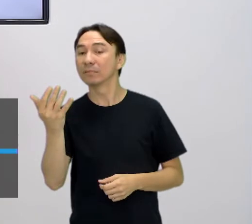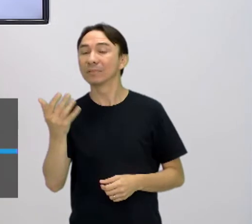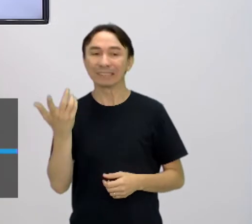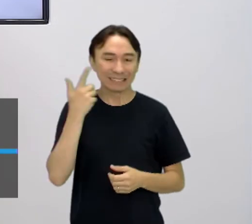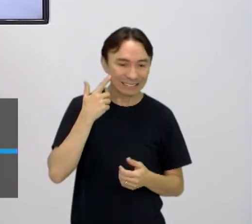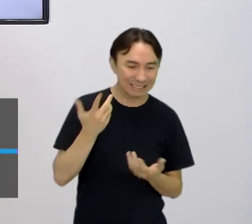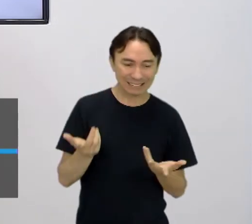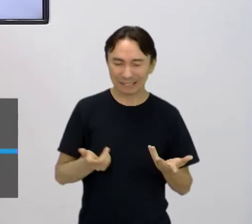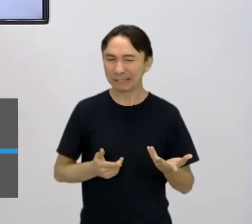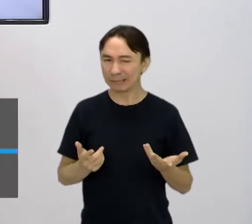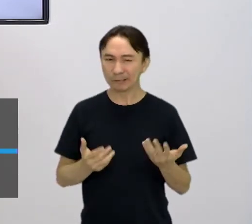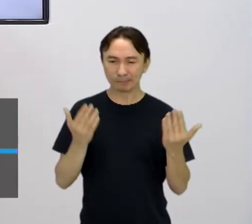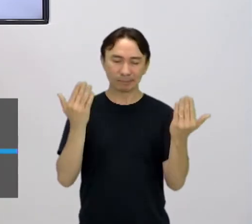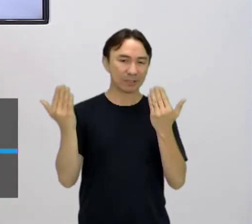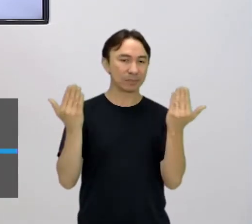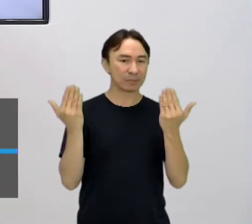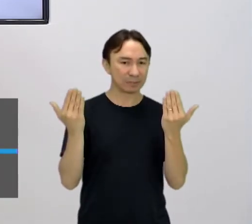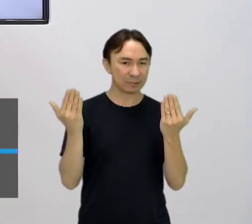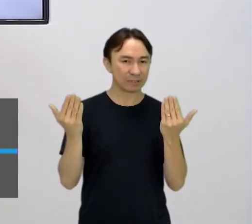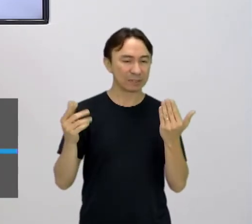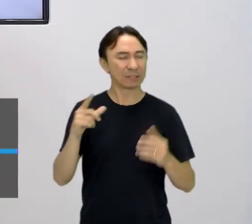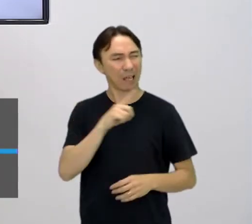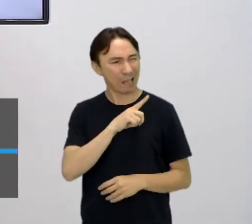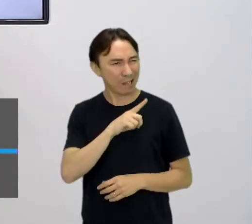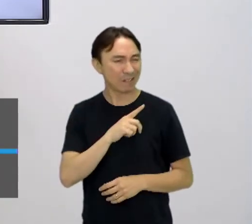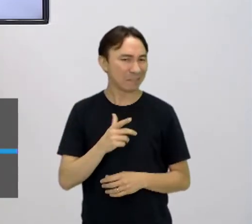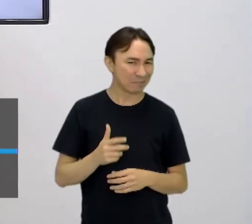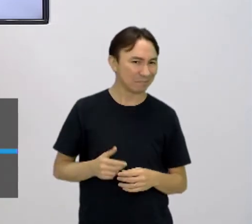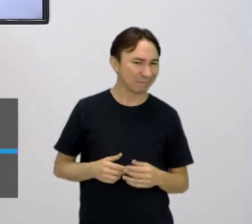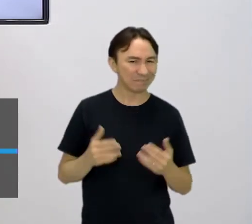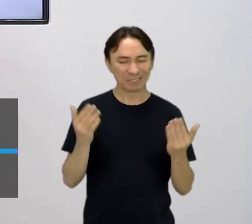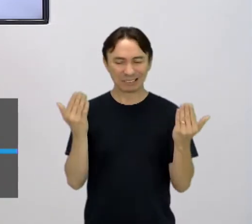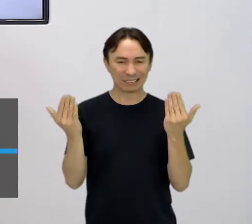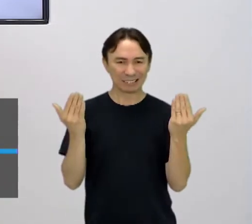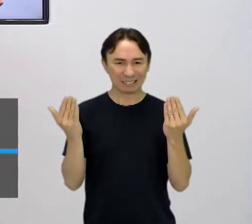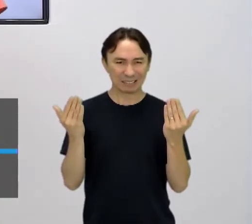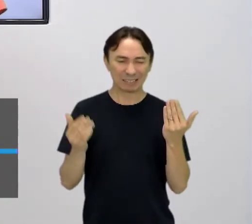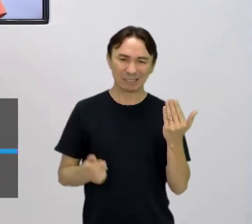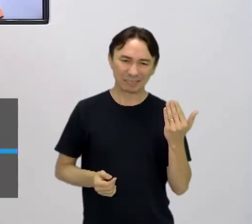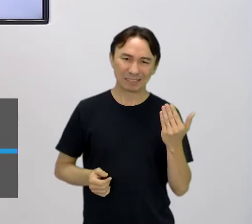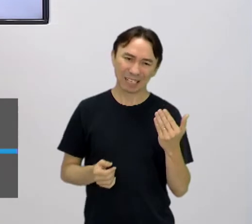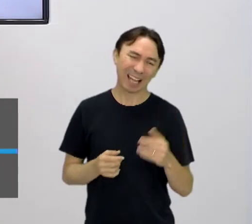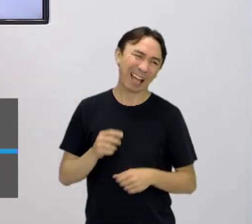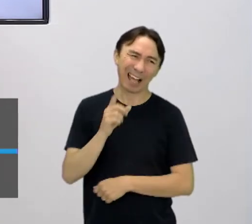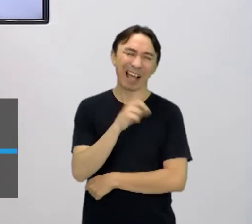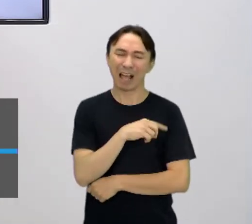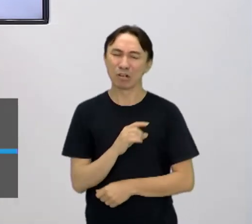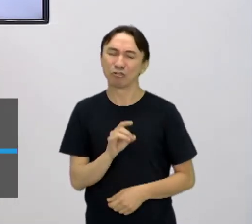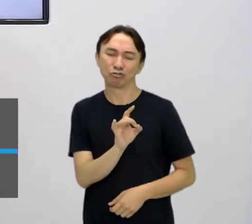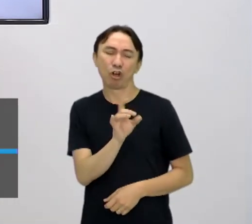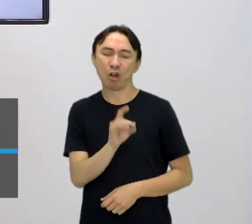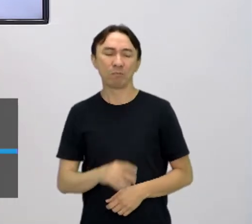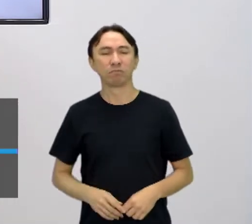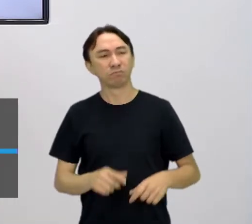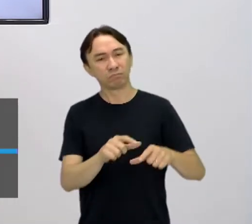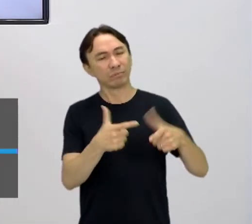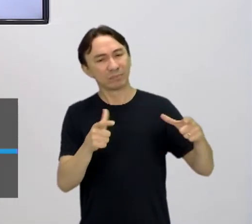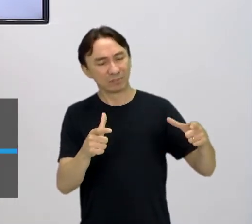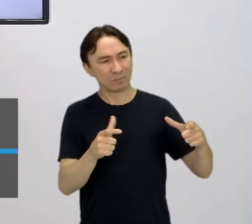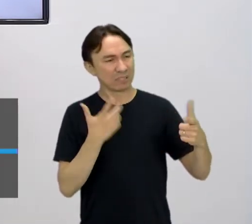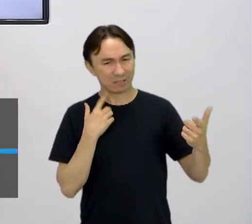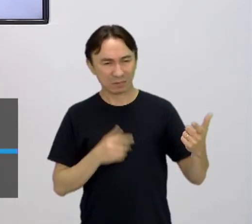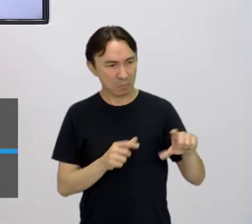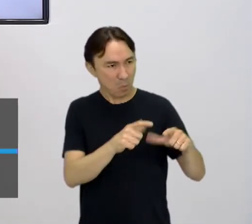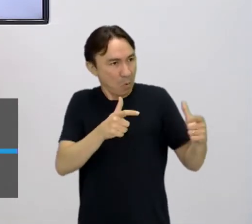para dizer? Tá? Então, em termos comparativos, né, ela não é muito significativa. Ela é simplesmente, aumentou, mas aumentou por